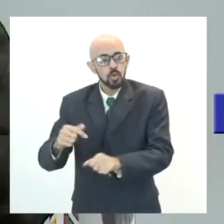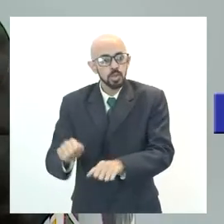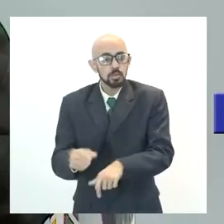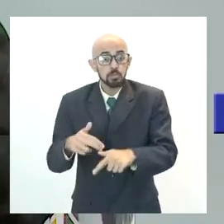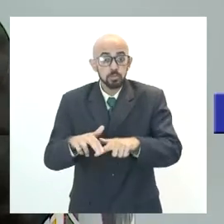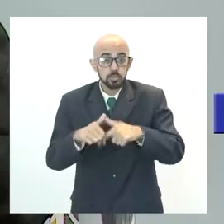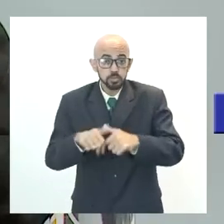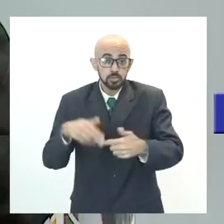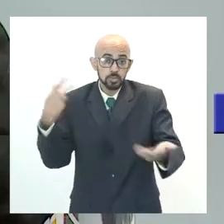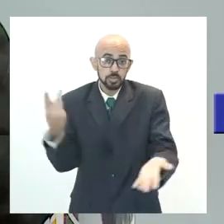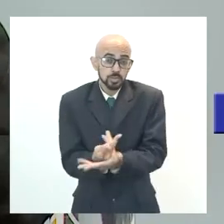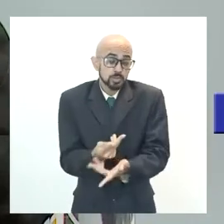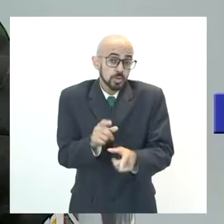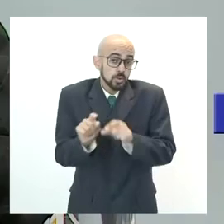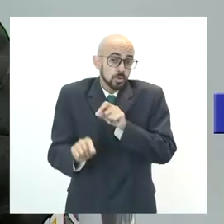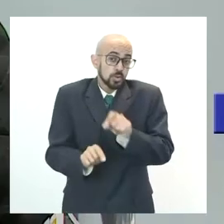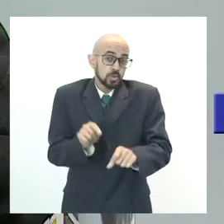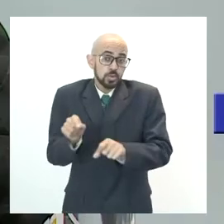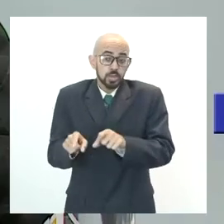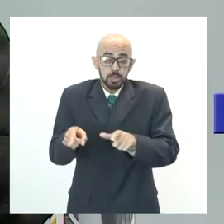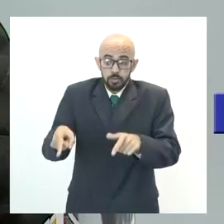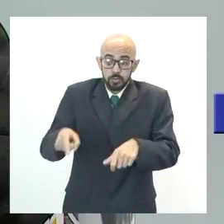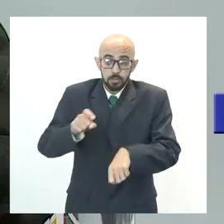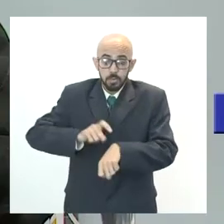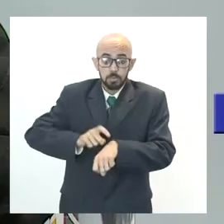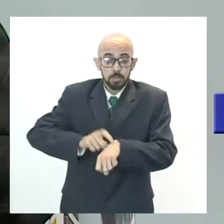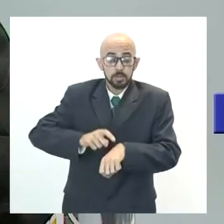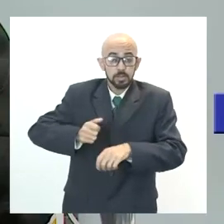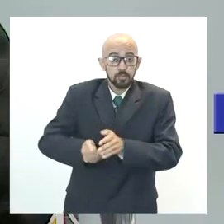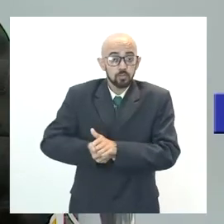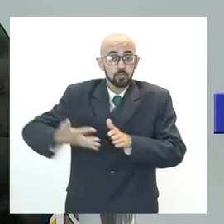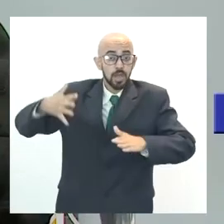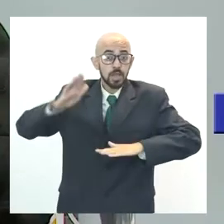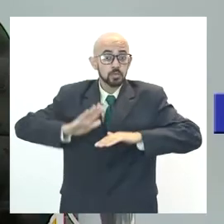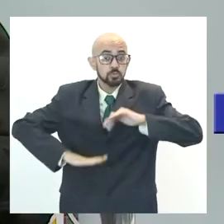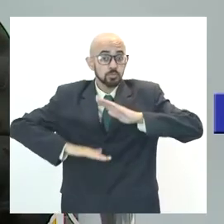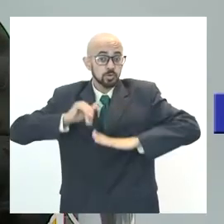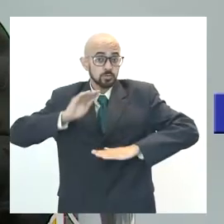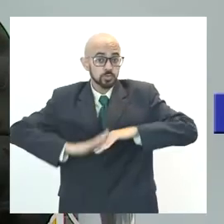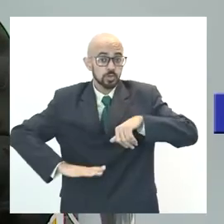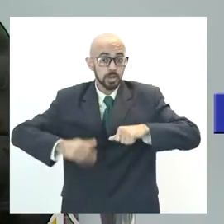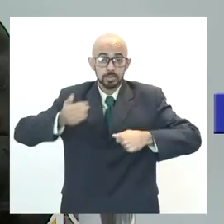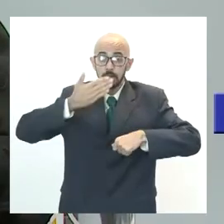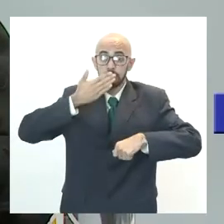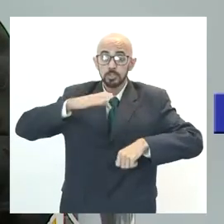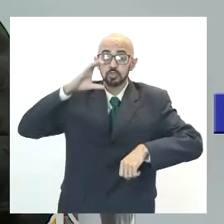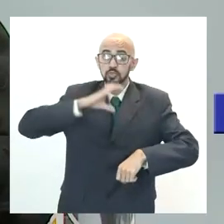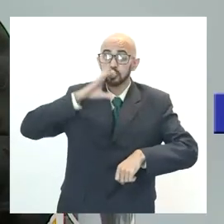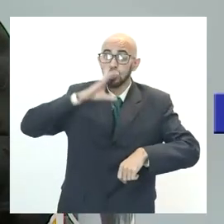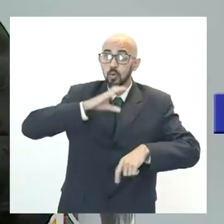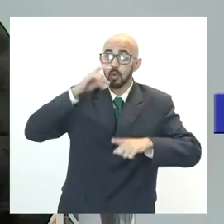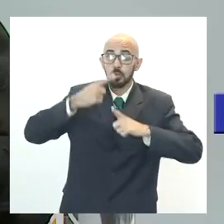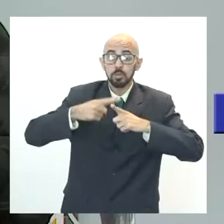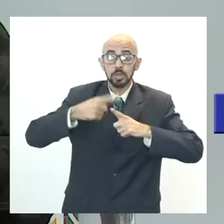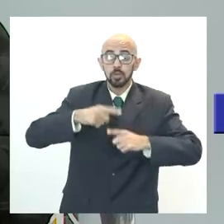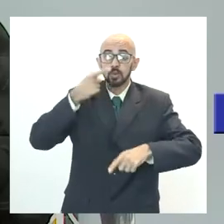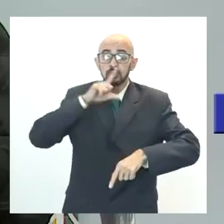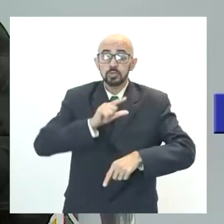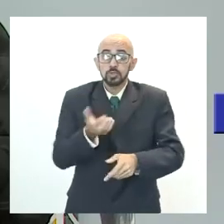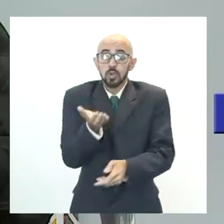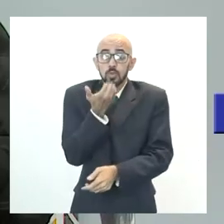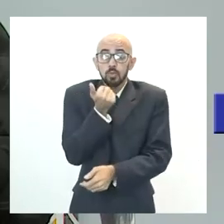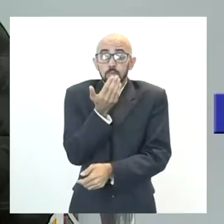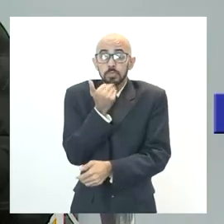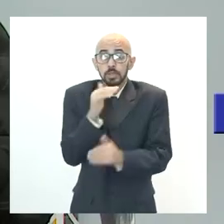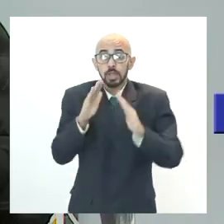ao instante e que multiprofissionais da área da cultura estavam pedindo socorro porque não conseguiu colocar comida